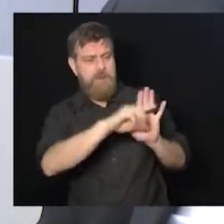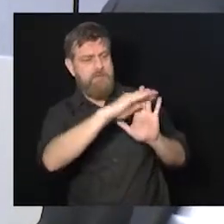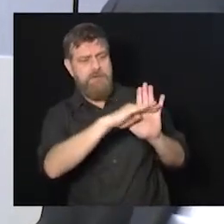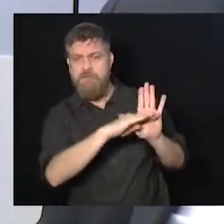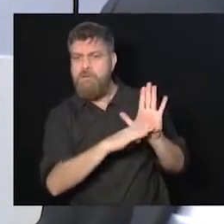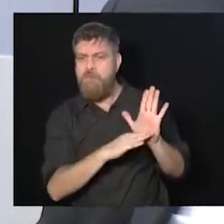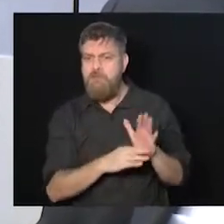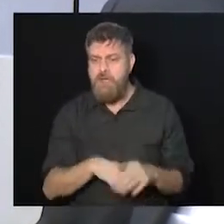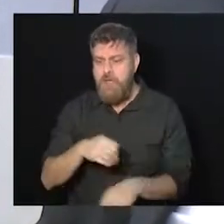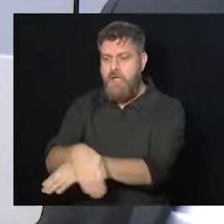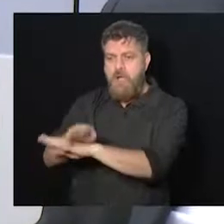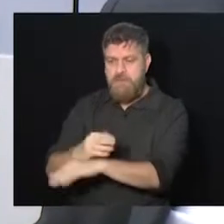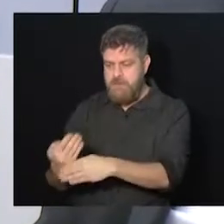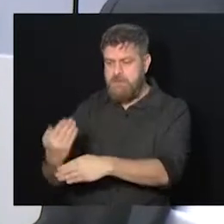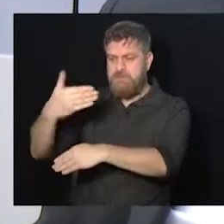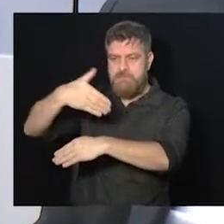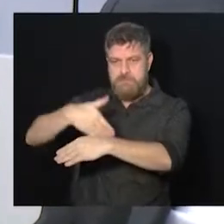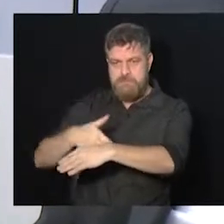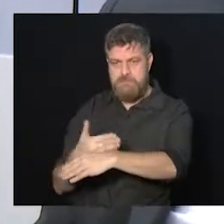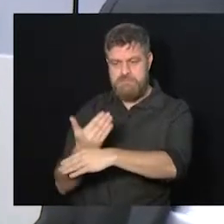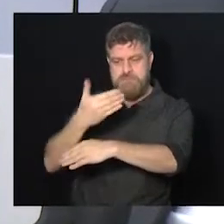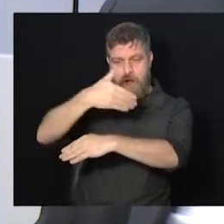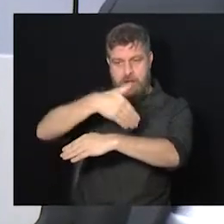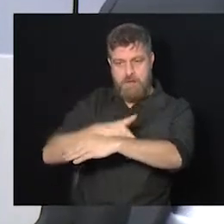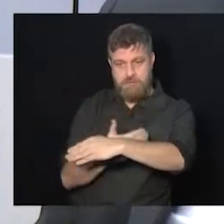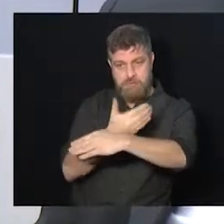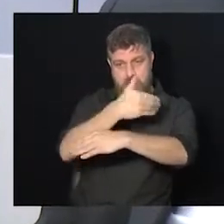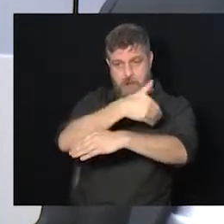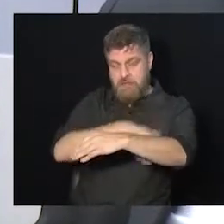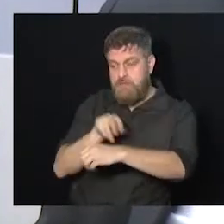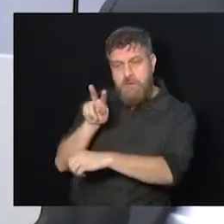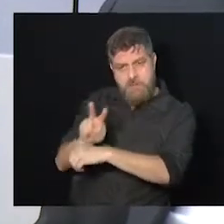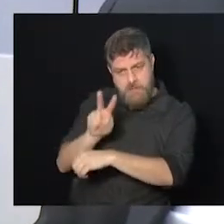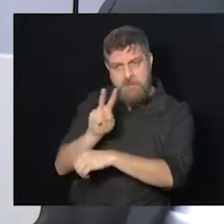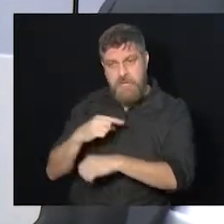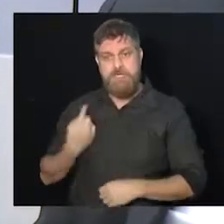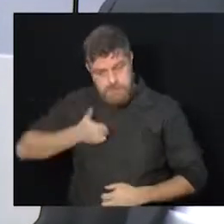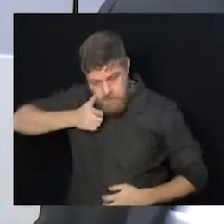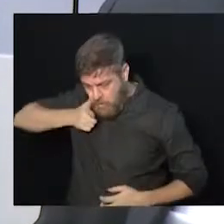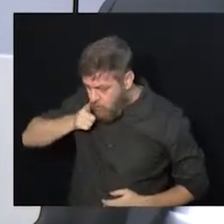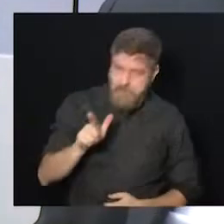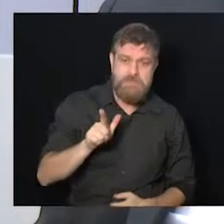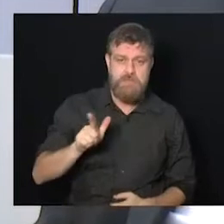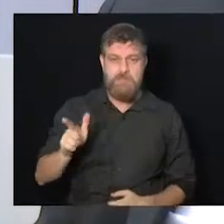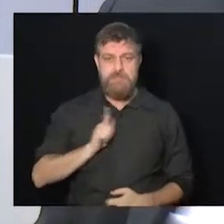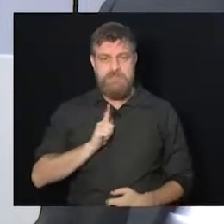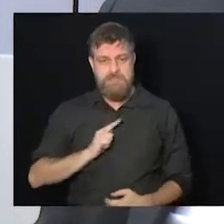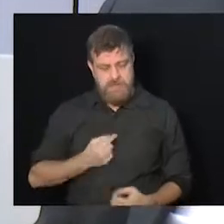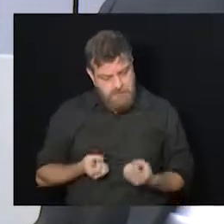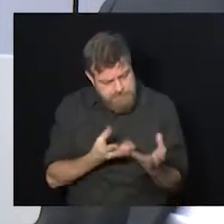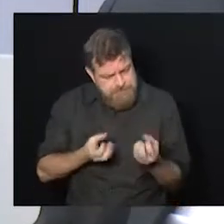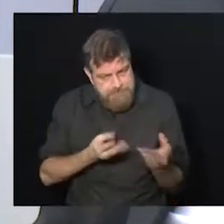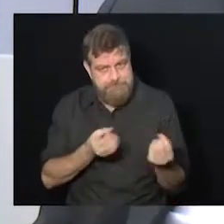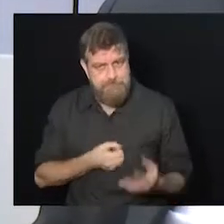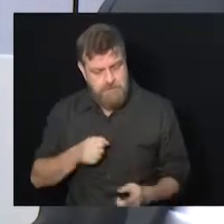protegesse os cetáceos, e nós conseguimos. Né? Então é preciso ser pontual, é preciso ser objetivo, é preciso levar a demanda, é